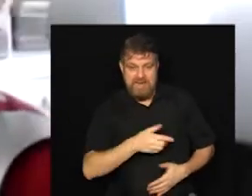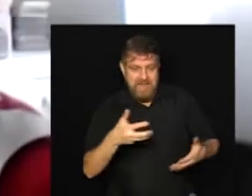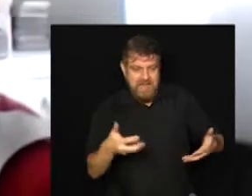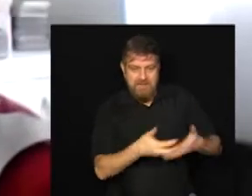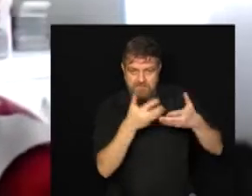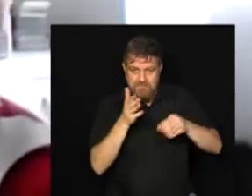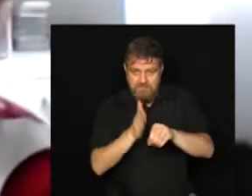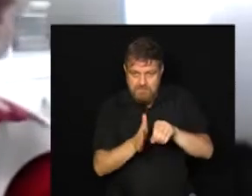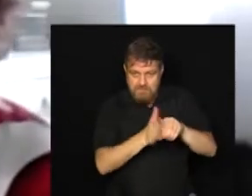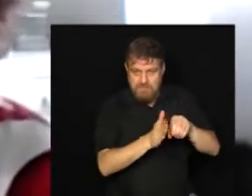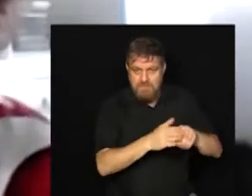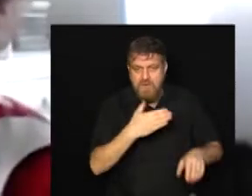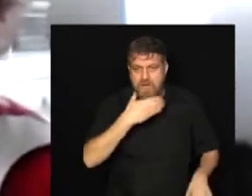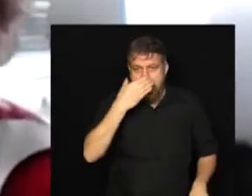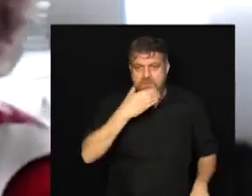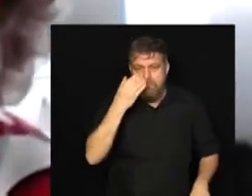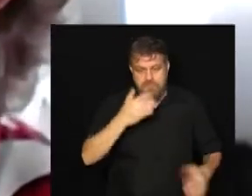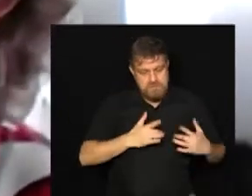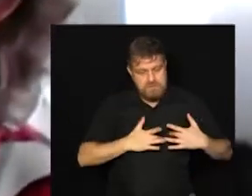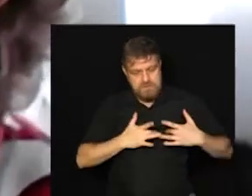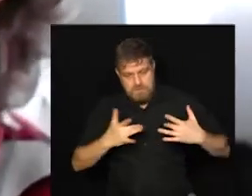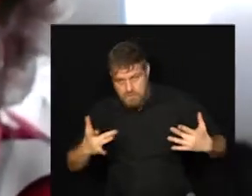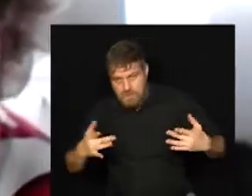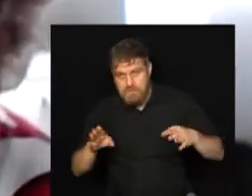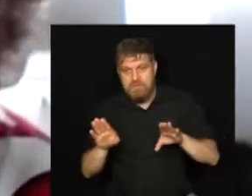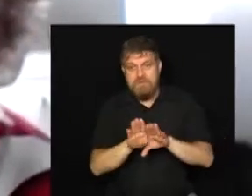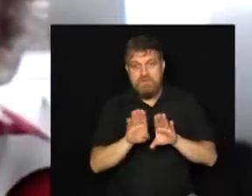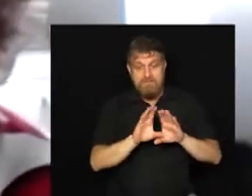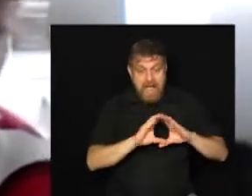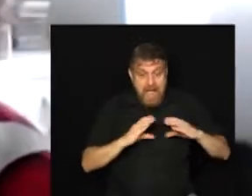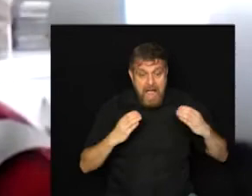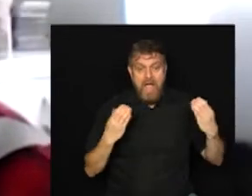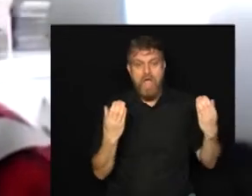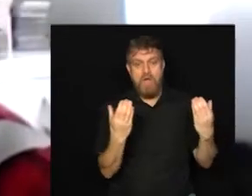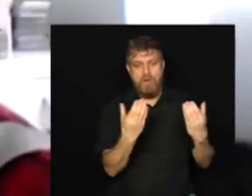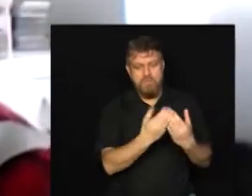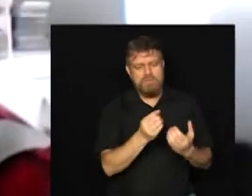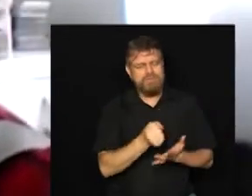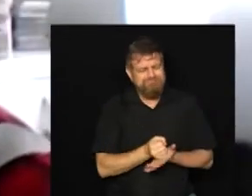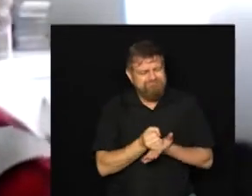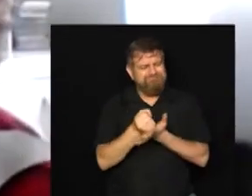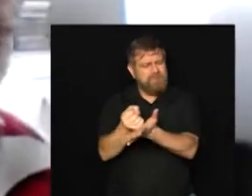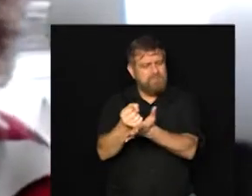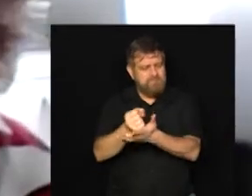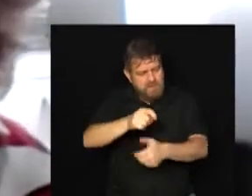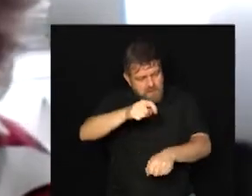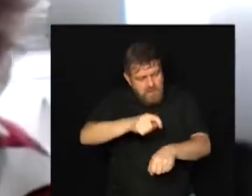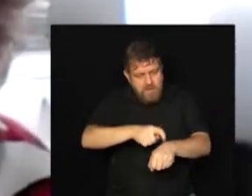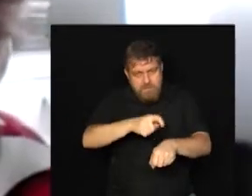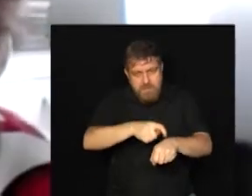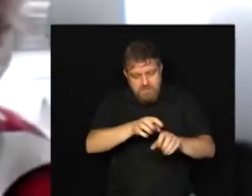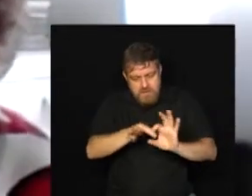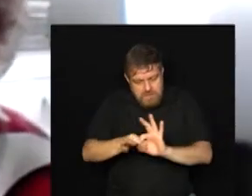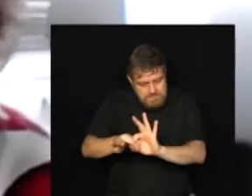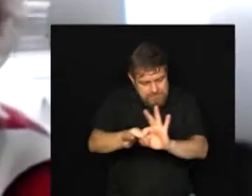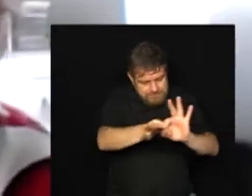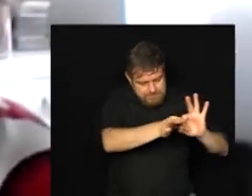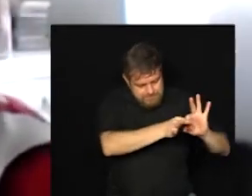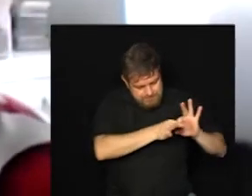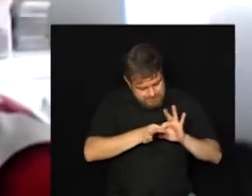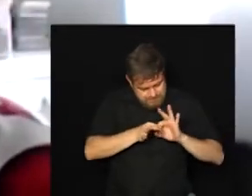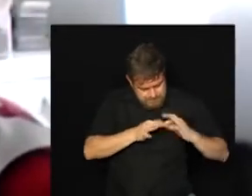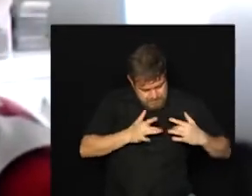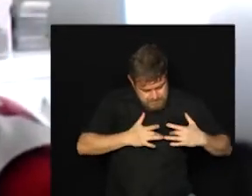Ceasa, doando frutas. Nós tivemos muita ajuda da comunidade. Eu acho que foi um momento de muita